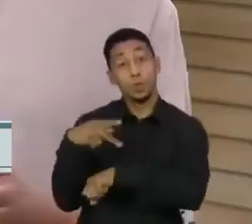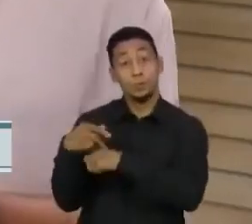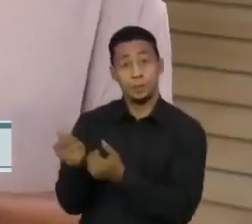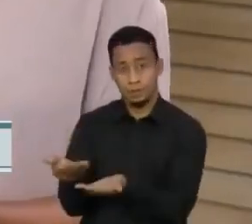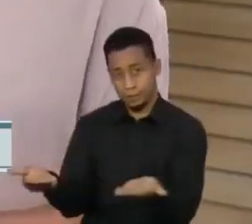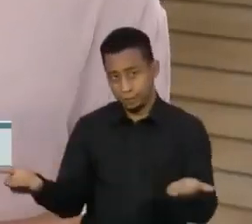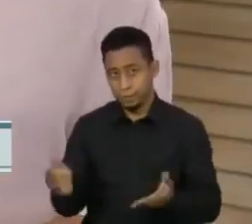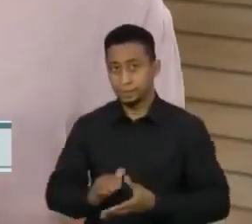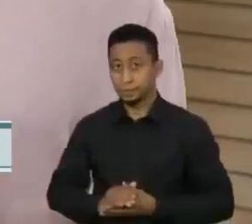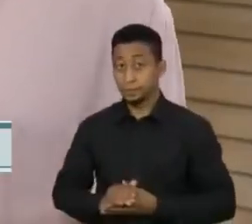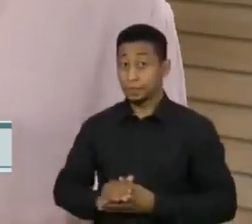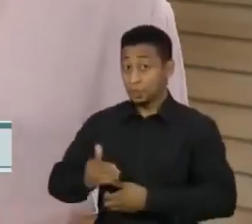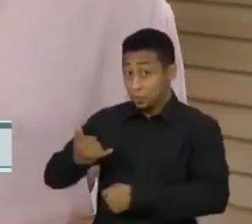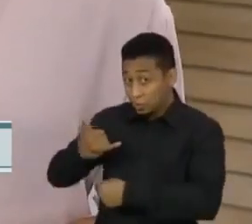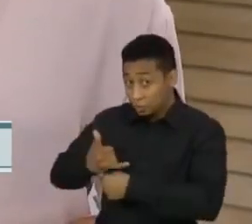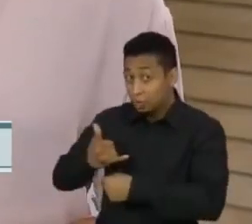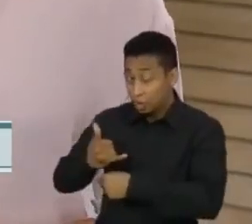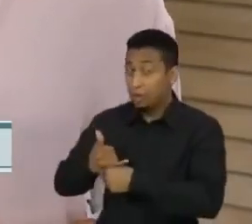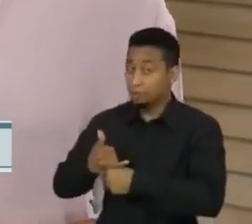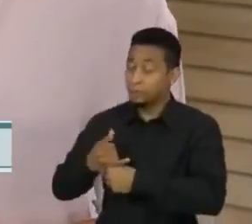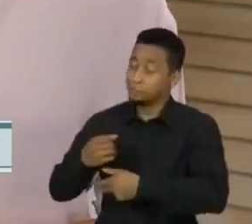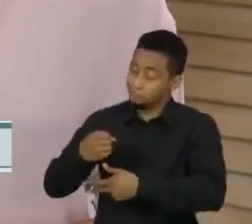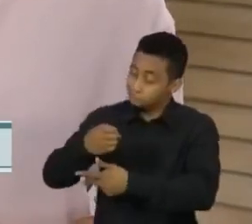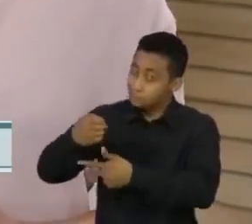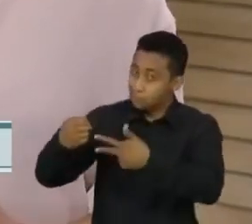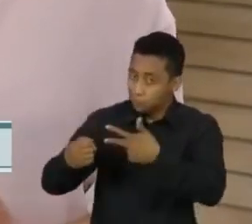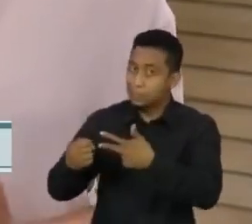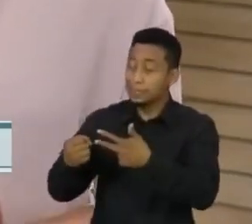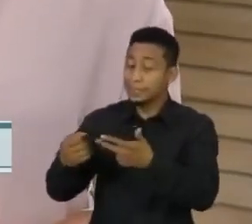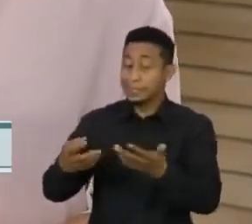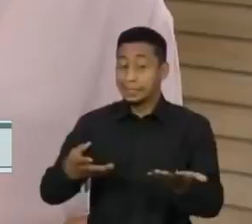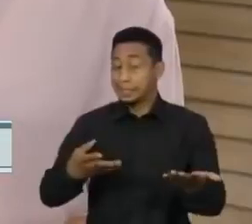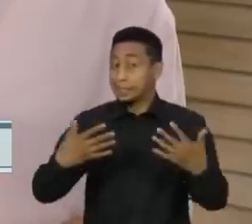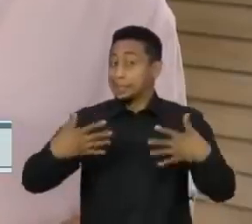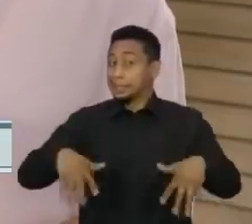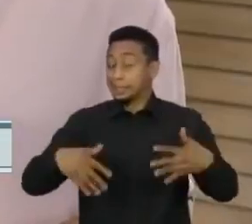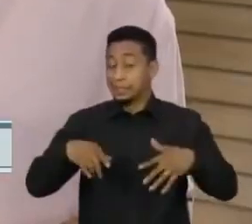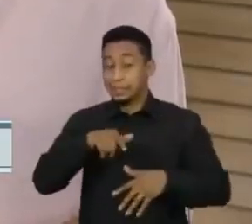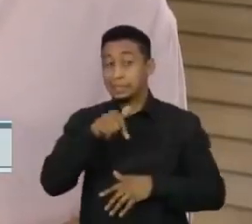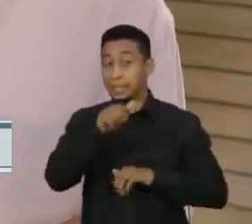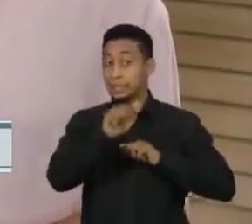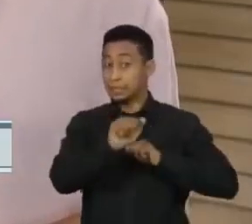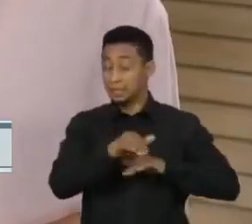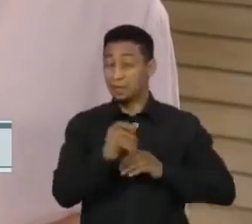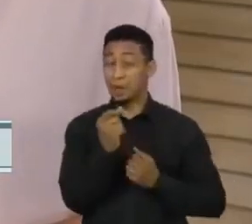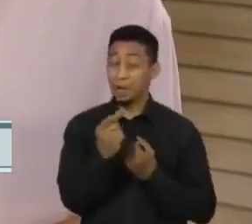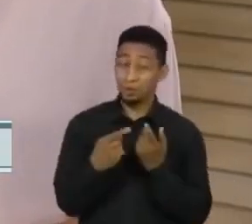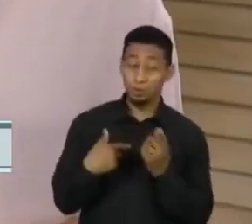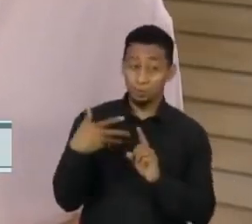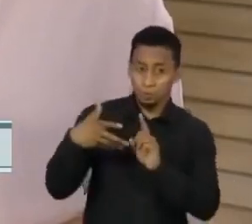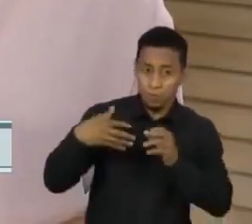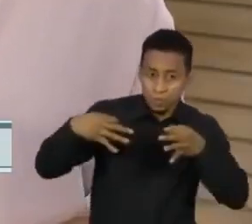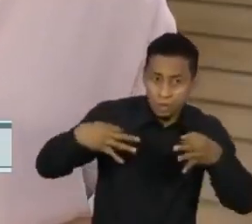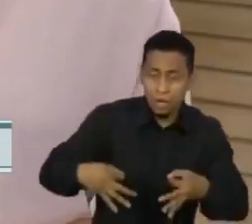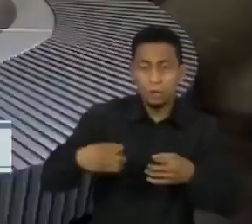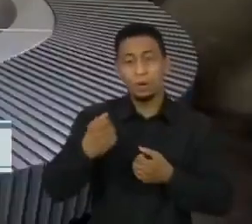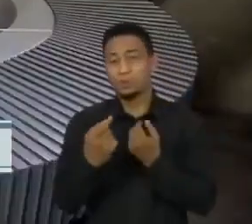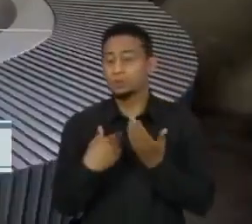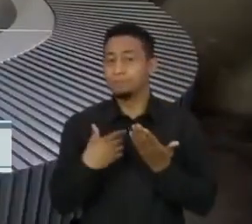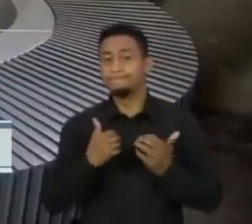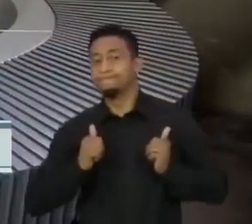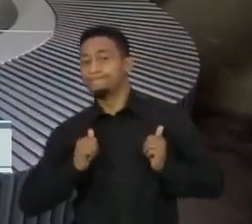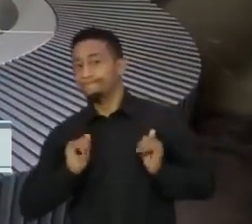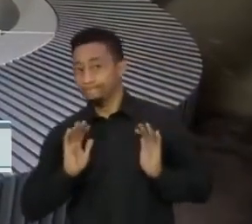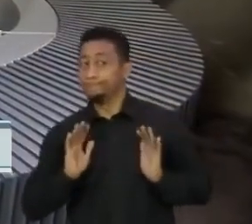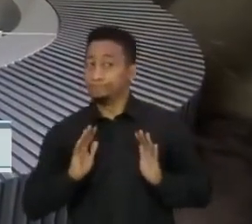As reações dos chefes dos poderes ao 7 de setembro foram insuficientes para alguns, relevantes para outros.